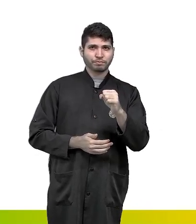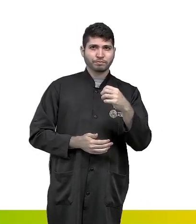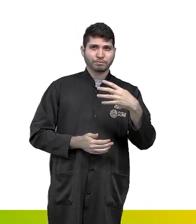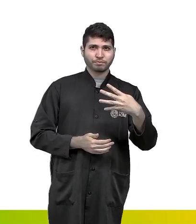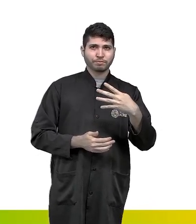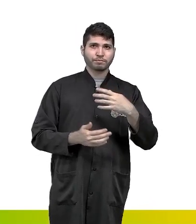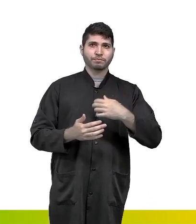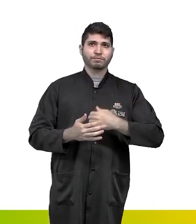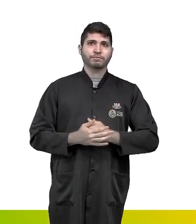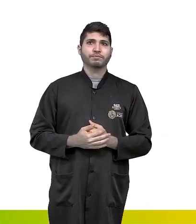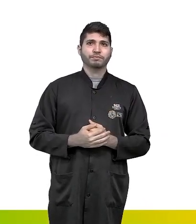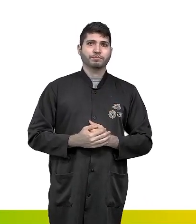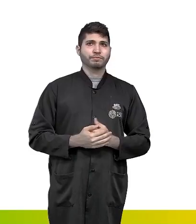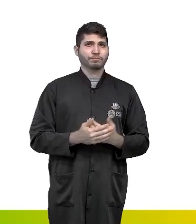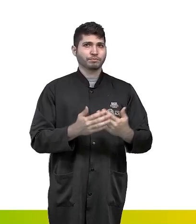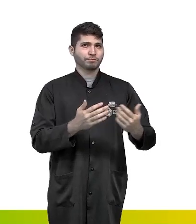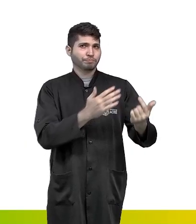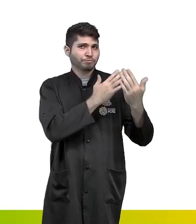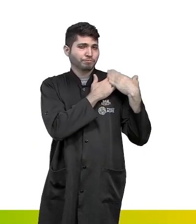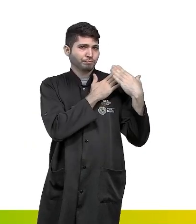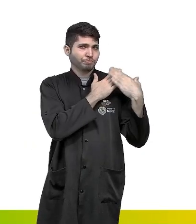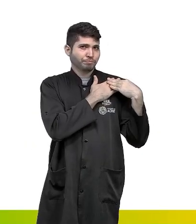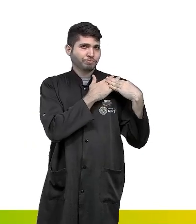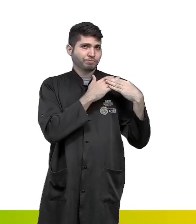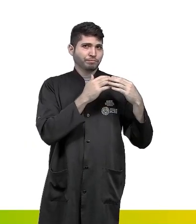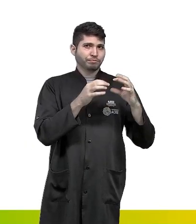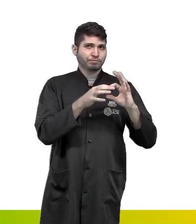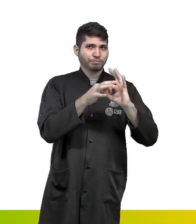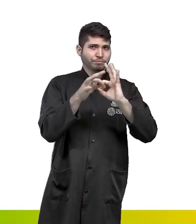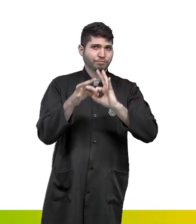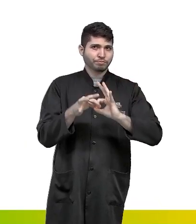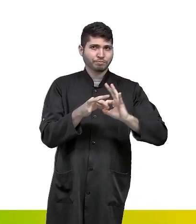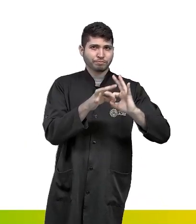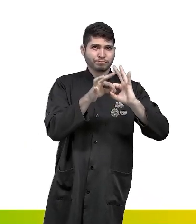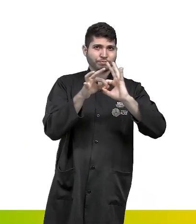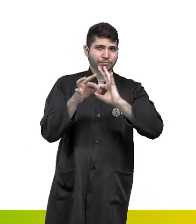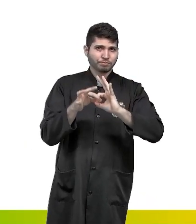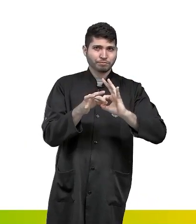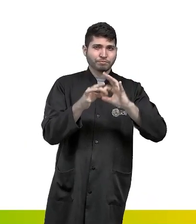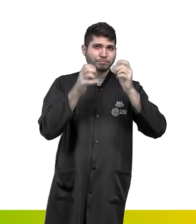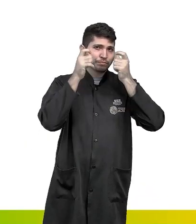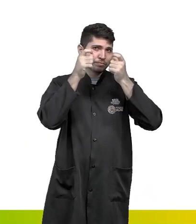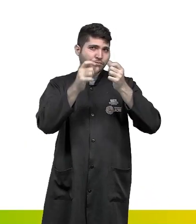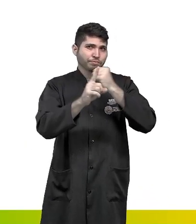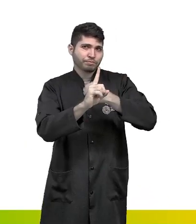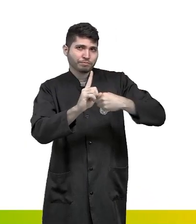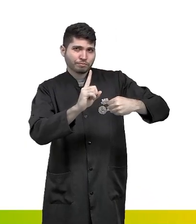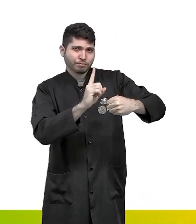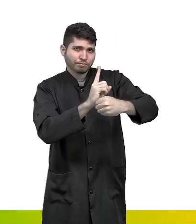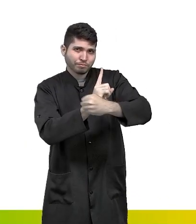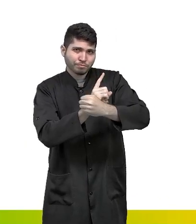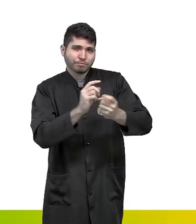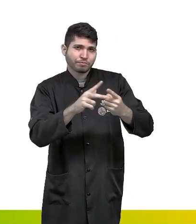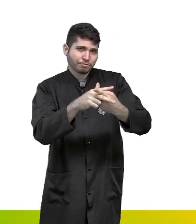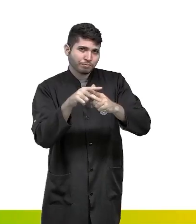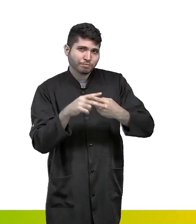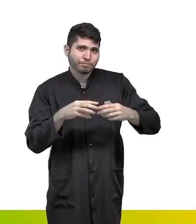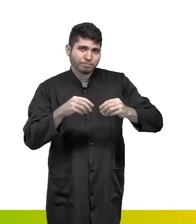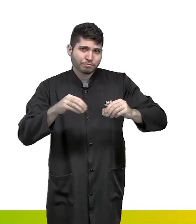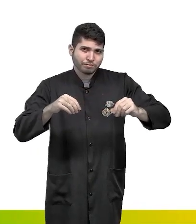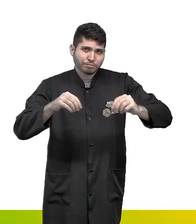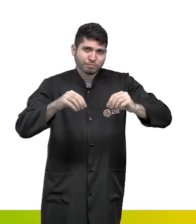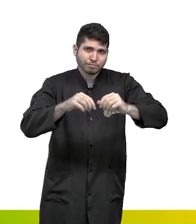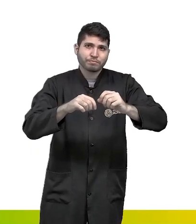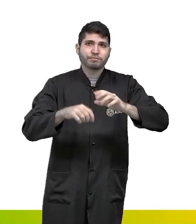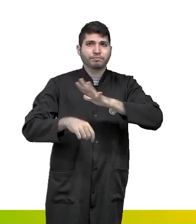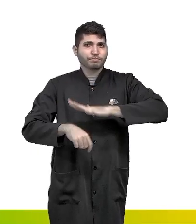dizem. Compete à União desapropriar por interesse social para fins de reforma agrária o imóvel